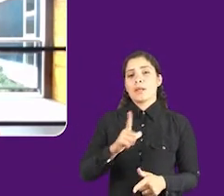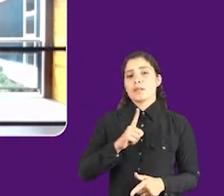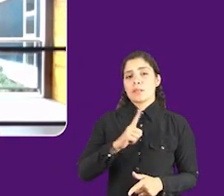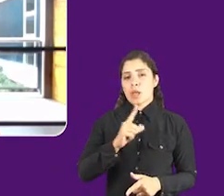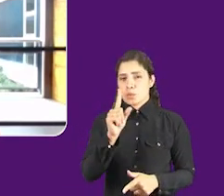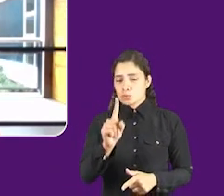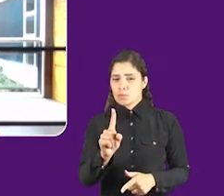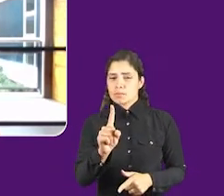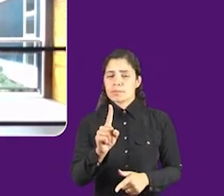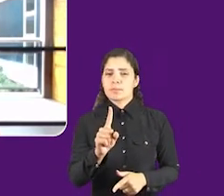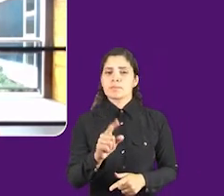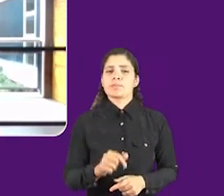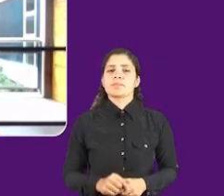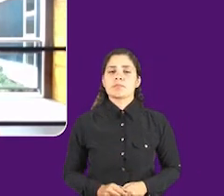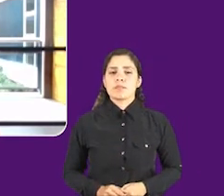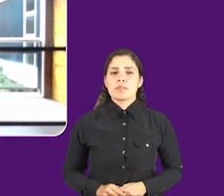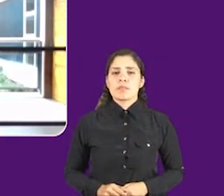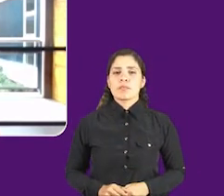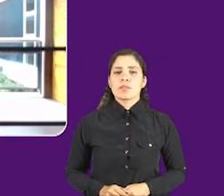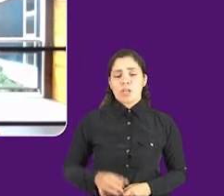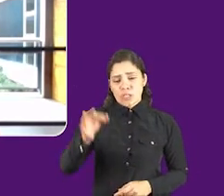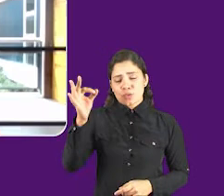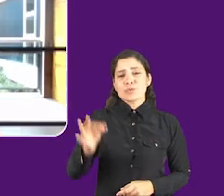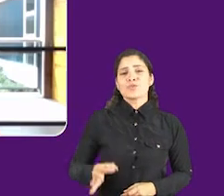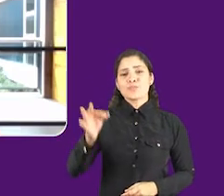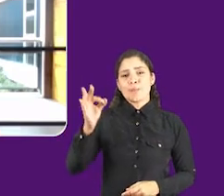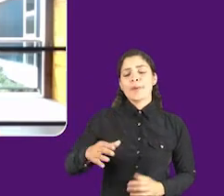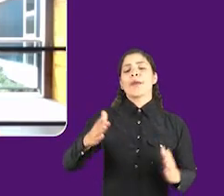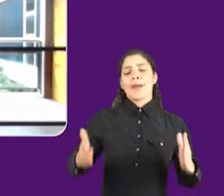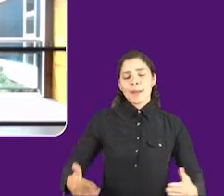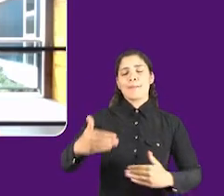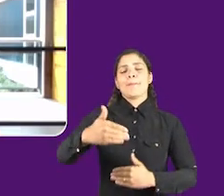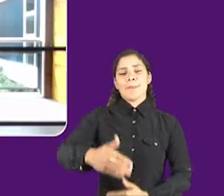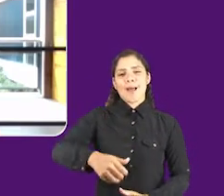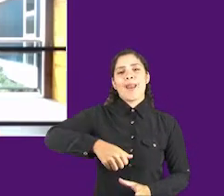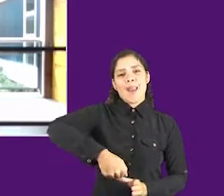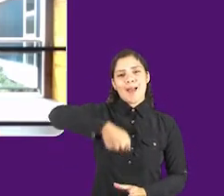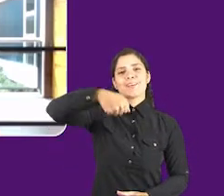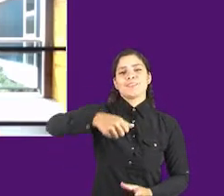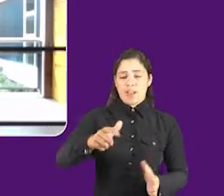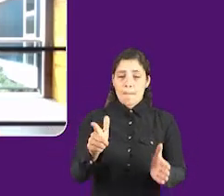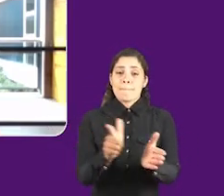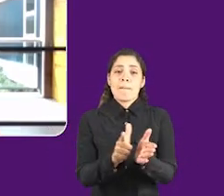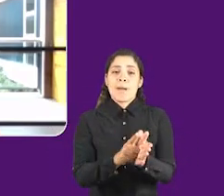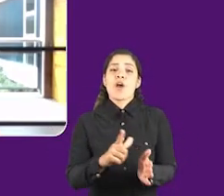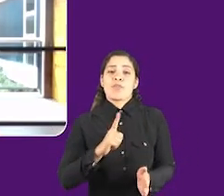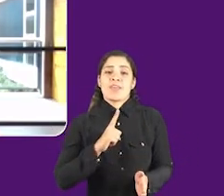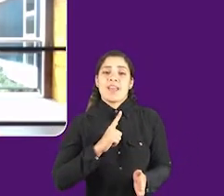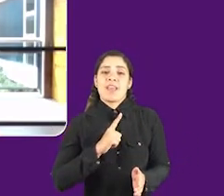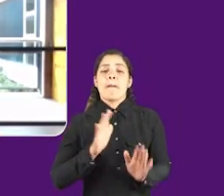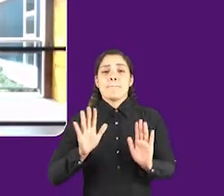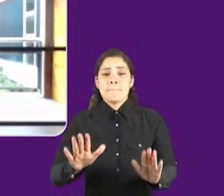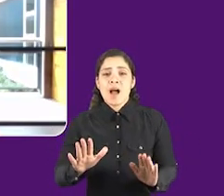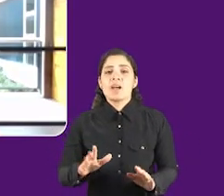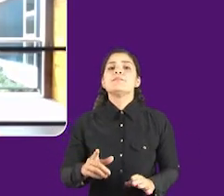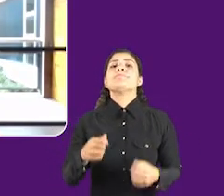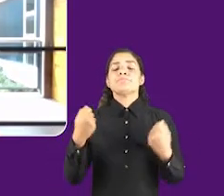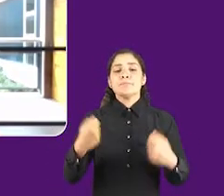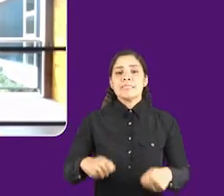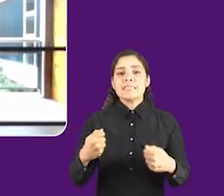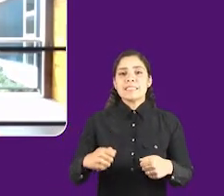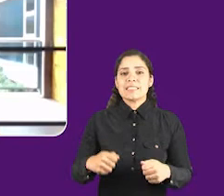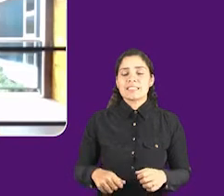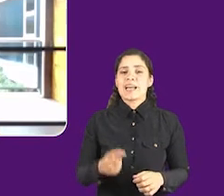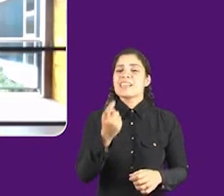as embalagens questão de papel mas tem que tem que Tinho uma camada de plástico não reciclável ela para o